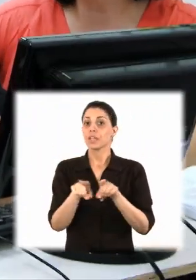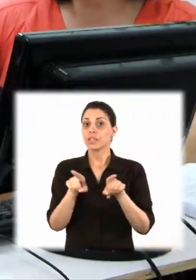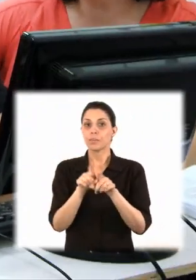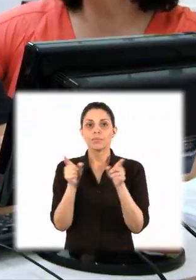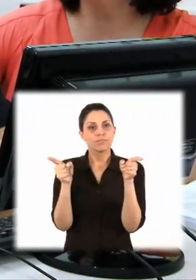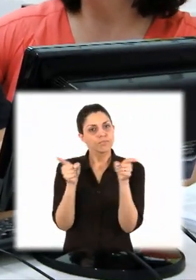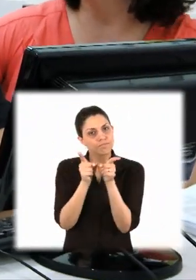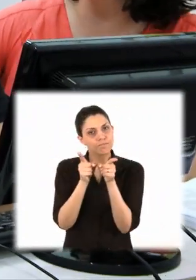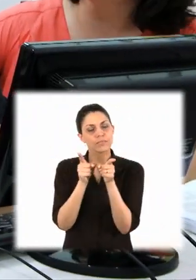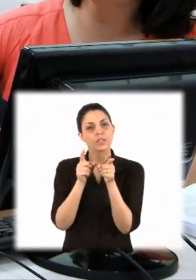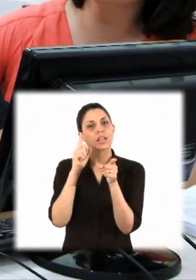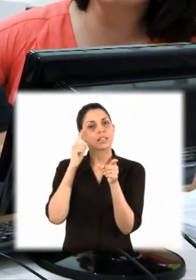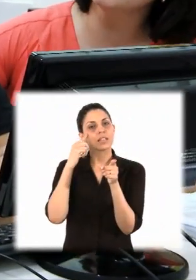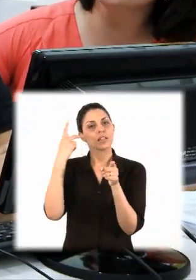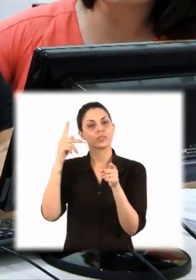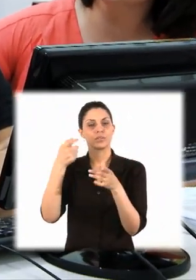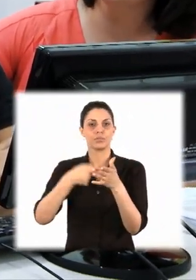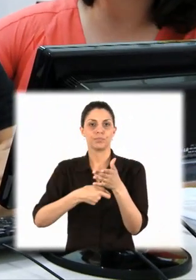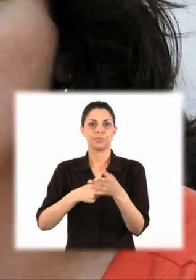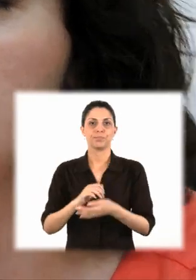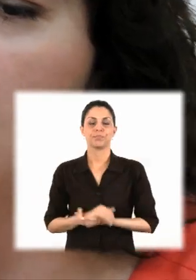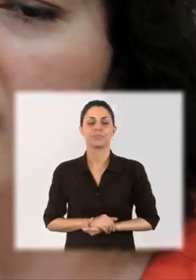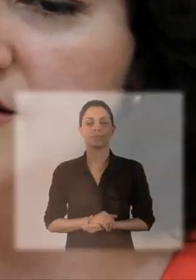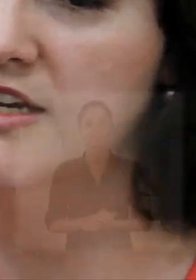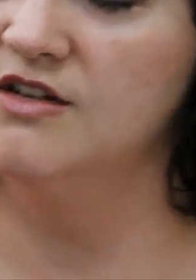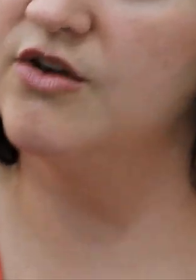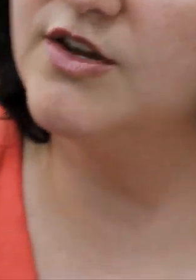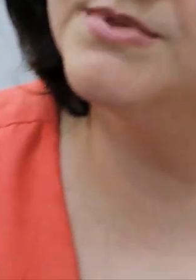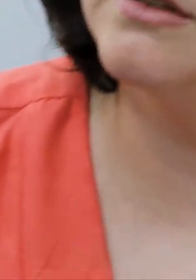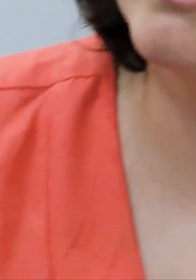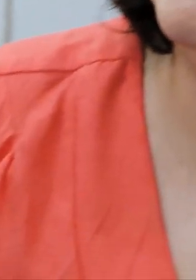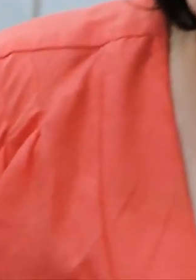e também sintetizar um pouco a ideia do seu texto.